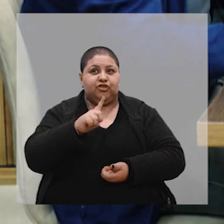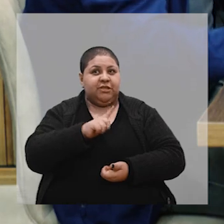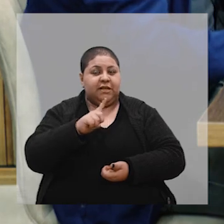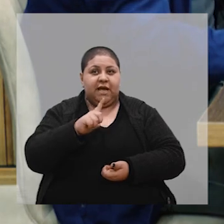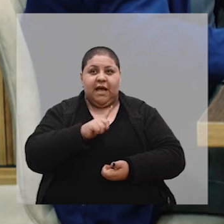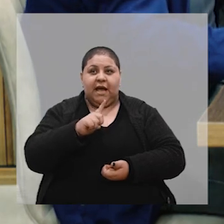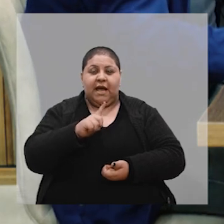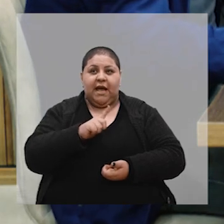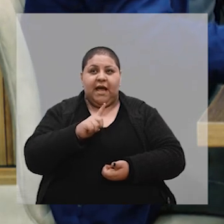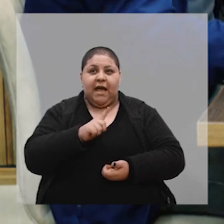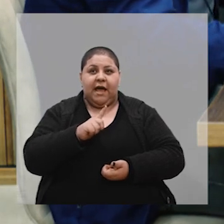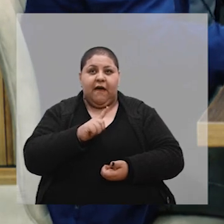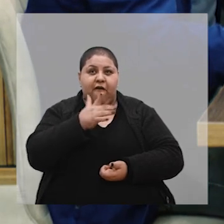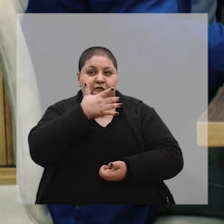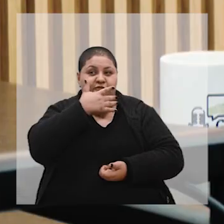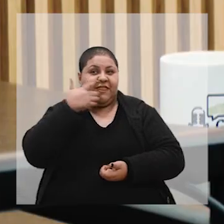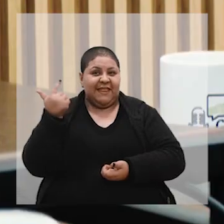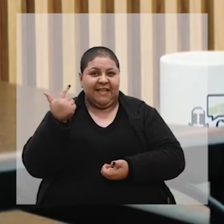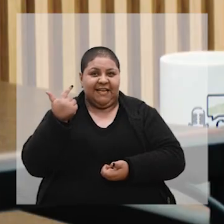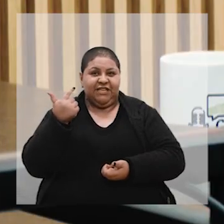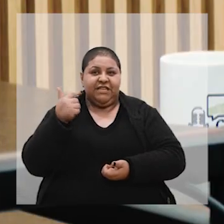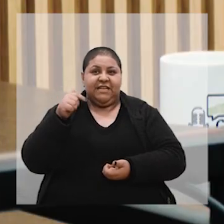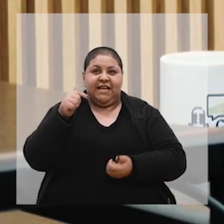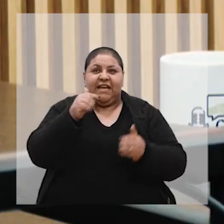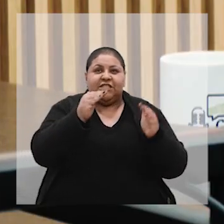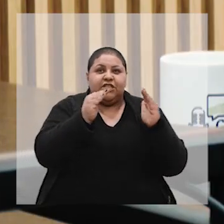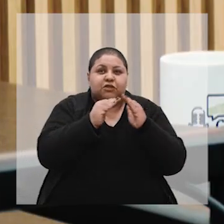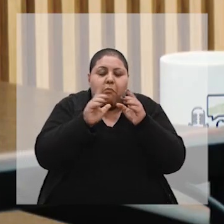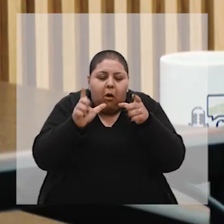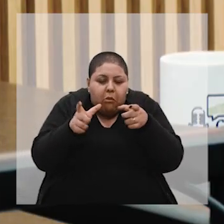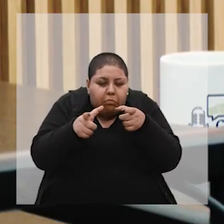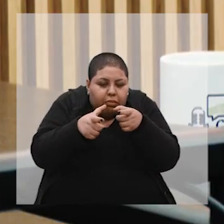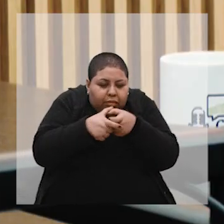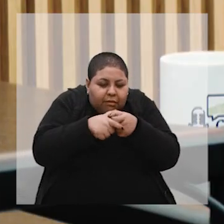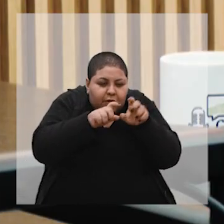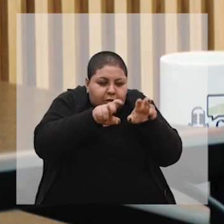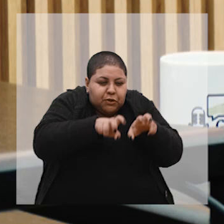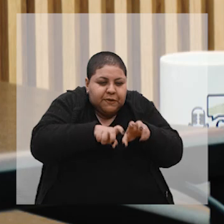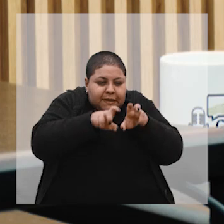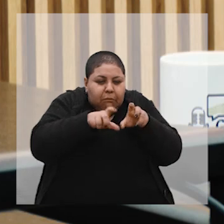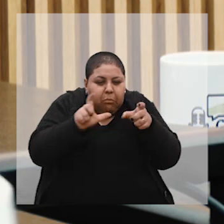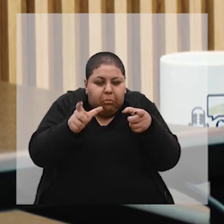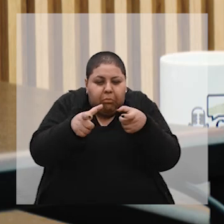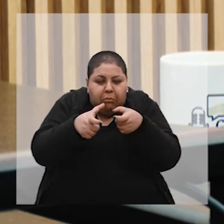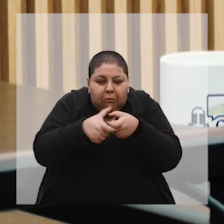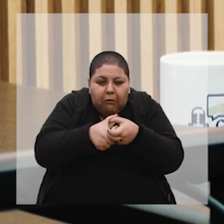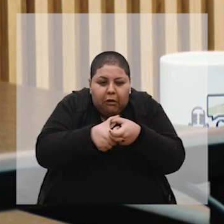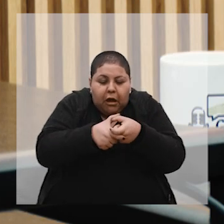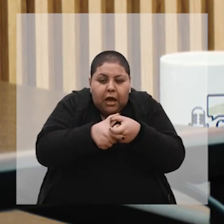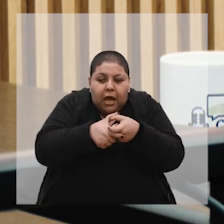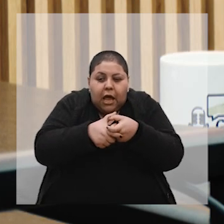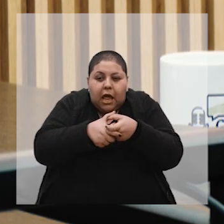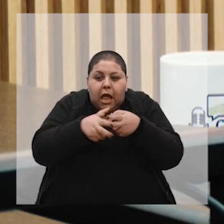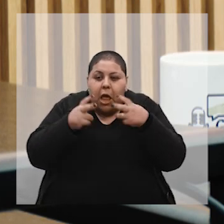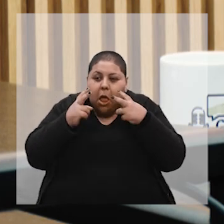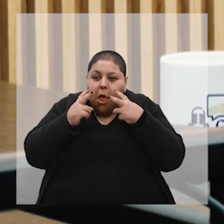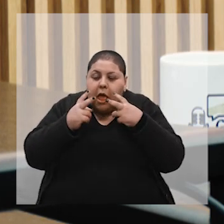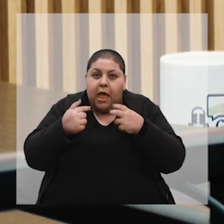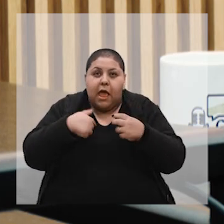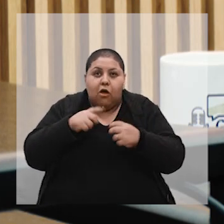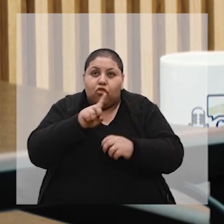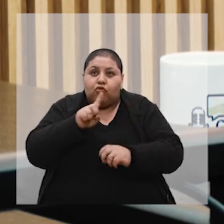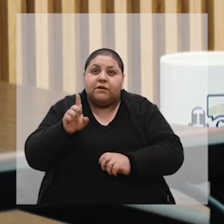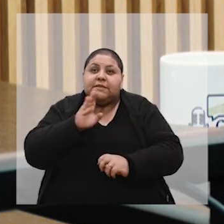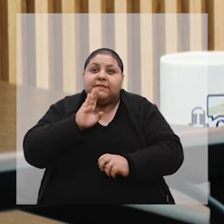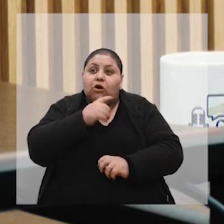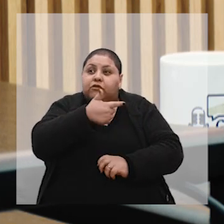moleza. Cara, bem sincero, a gente mora numa bolha quando a gente mora no interior, assim, parece, porque eu não conhecia outras pessoas